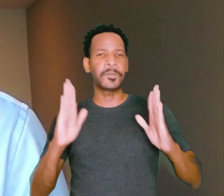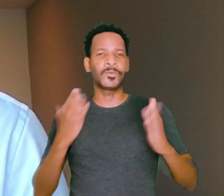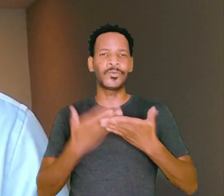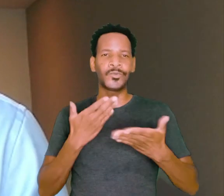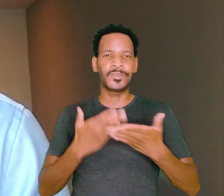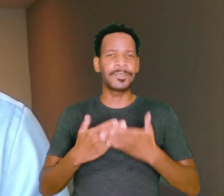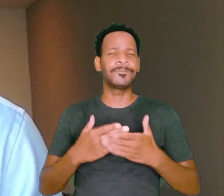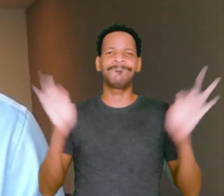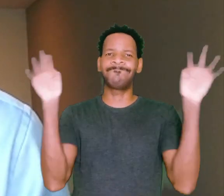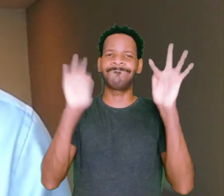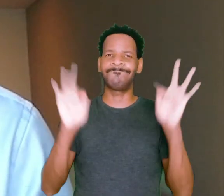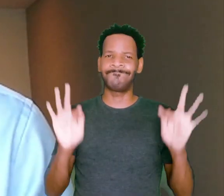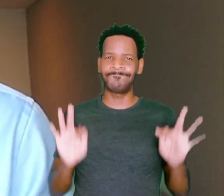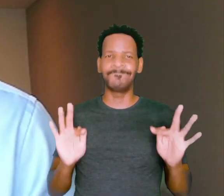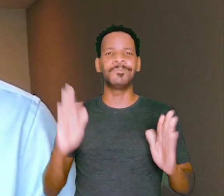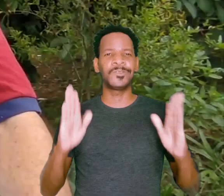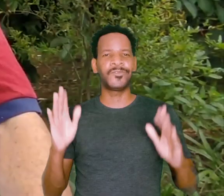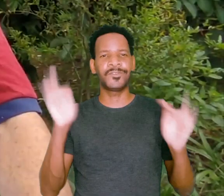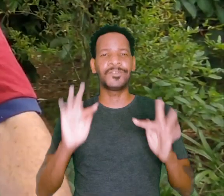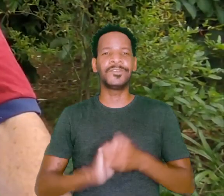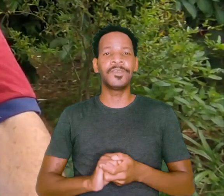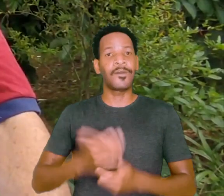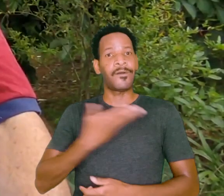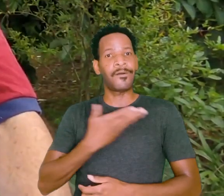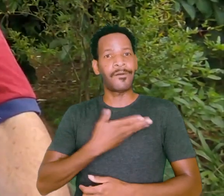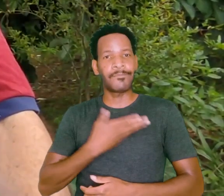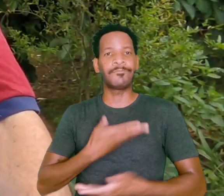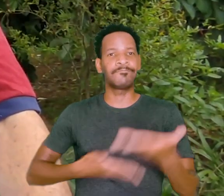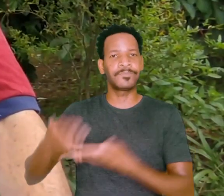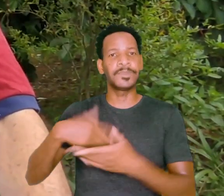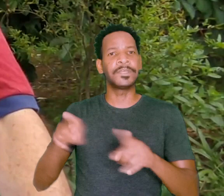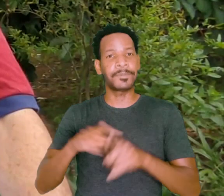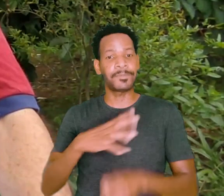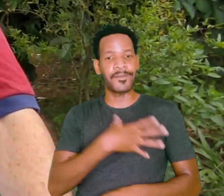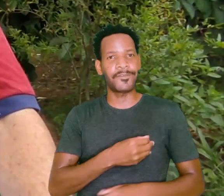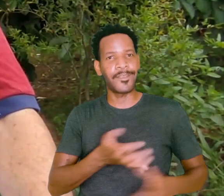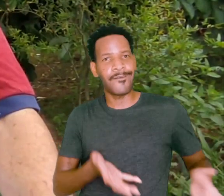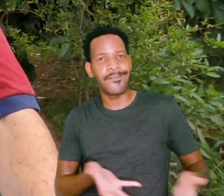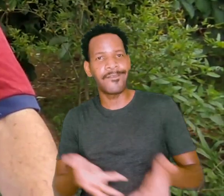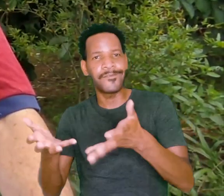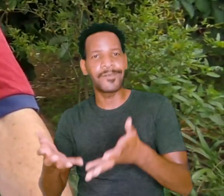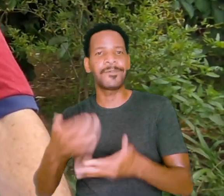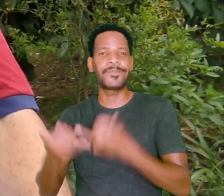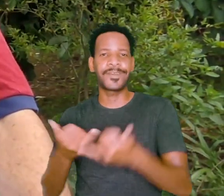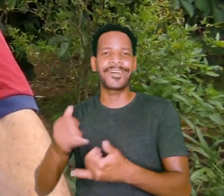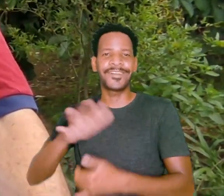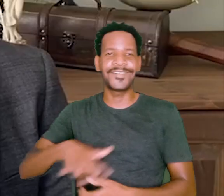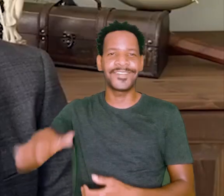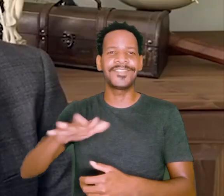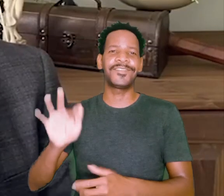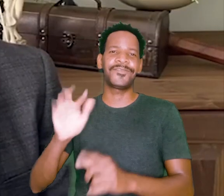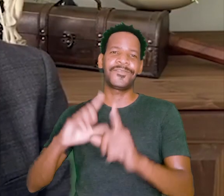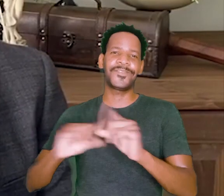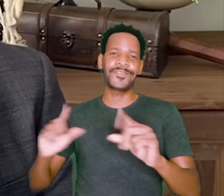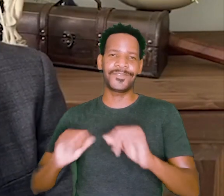pela UFJF foi um período muito feliz da minha vida. Fiz muitos amigos, levava até minhas filhas para brincar dentro da faculdade. Foram